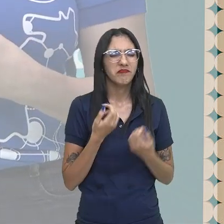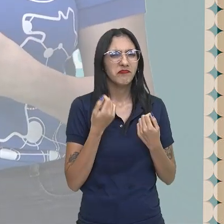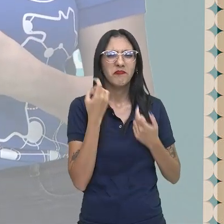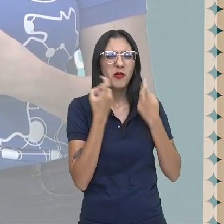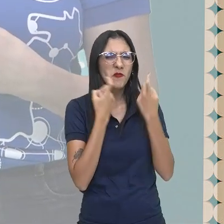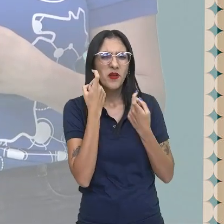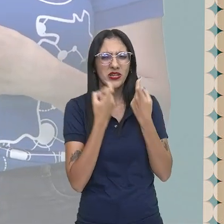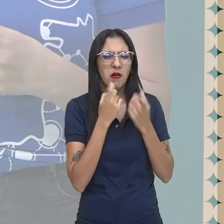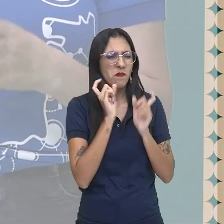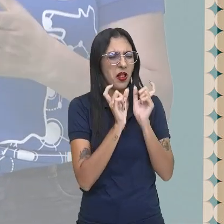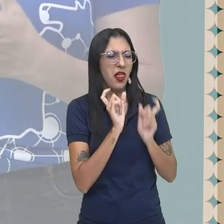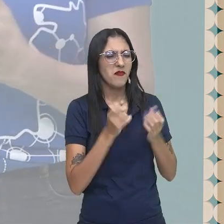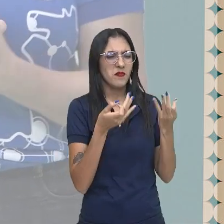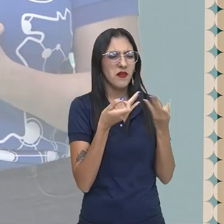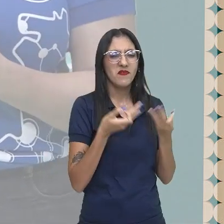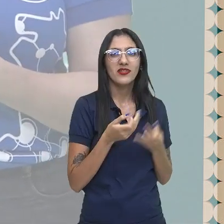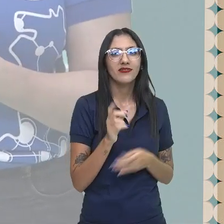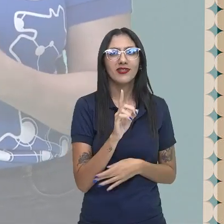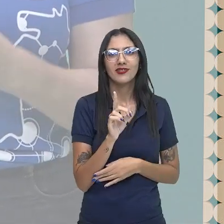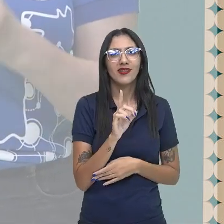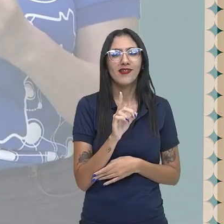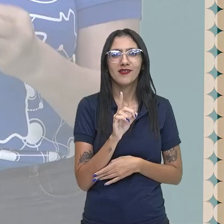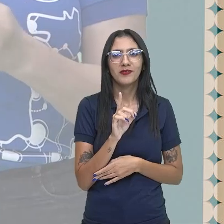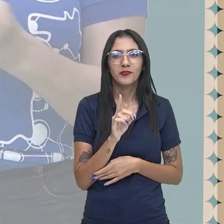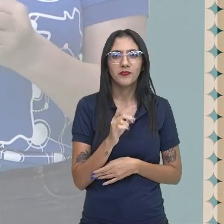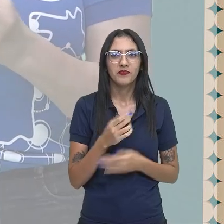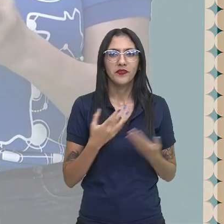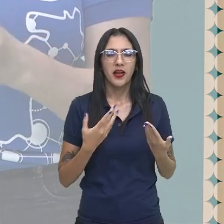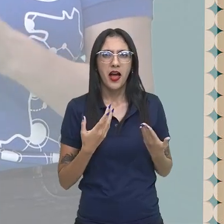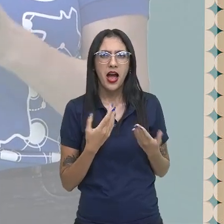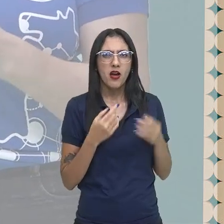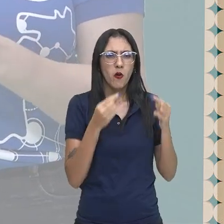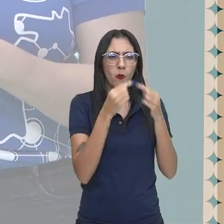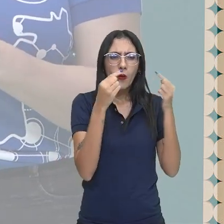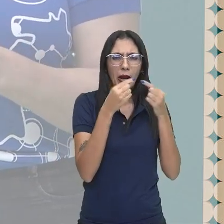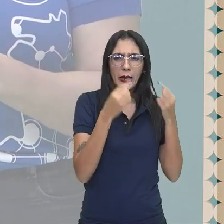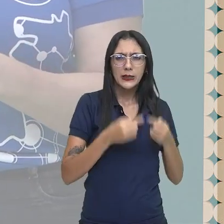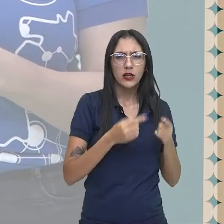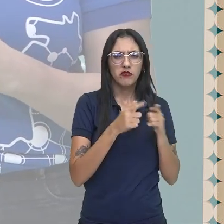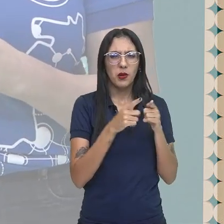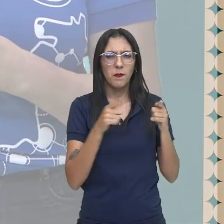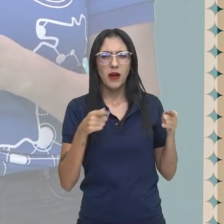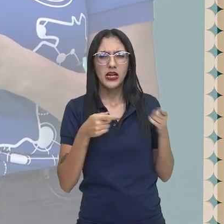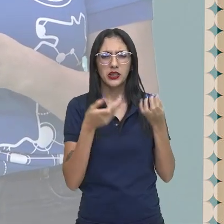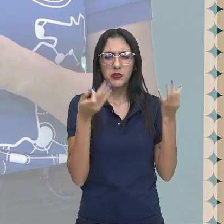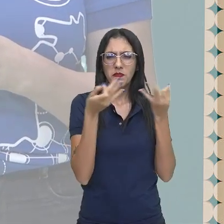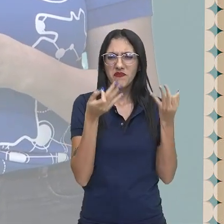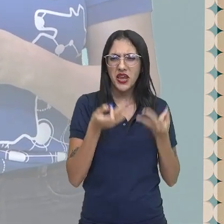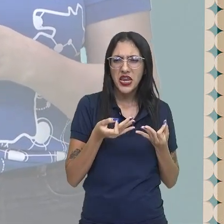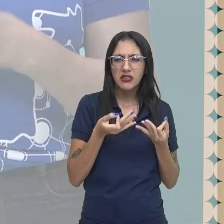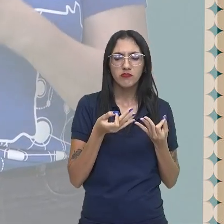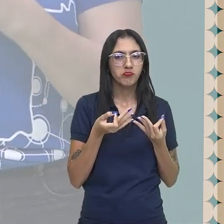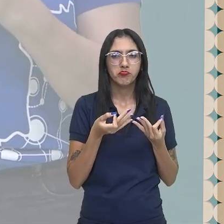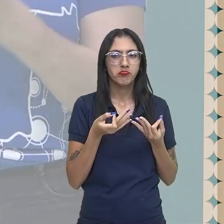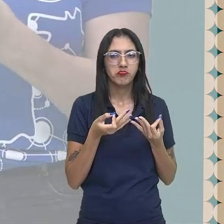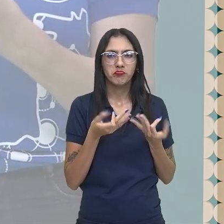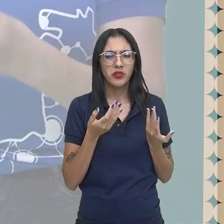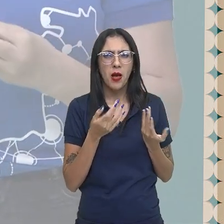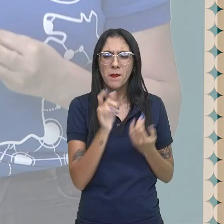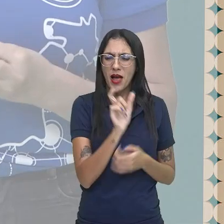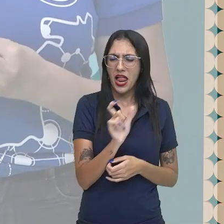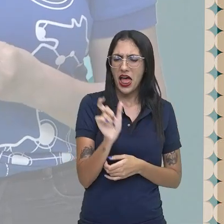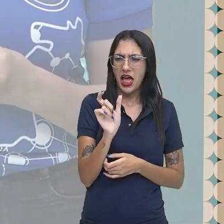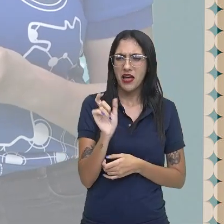despreocupado, né? Eu não vou pensar, está concordando, o sujeito está concordando com o predicado? Será que essa